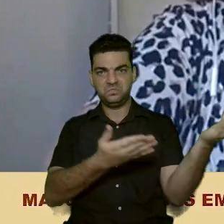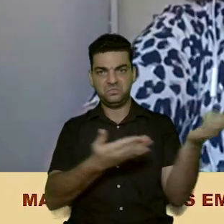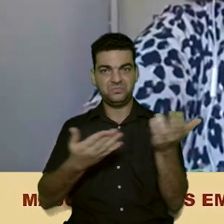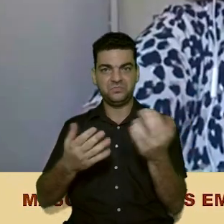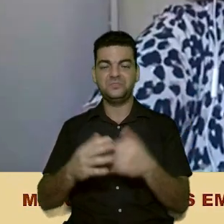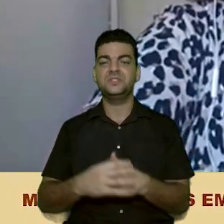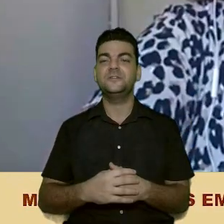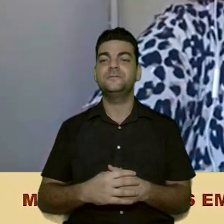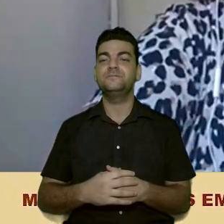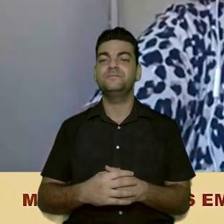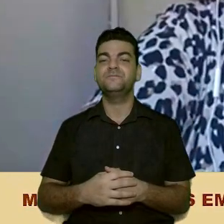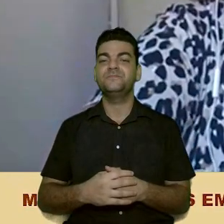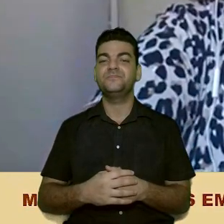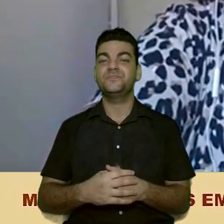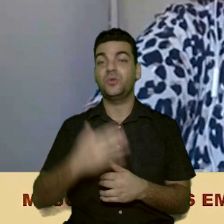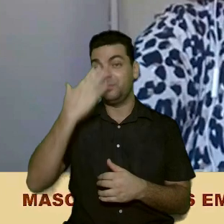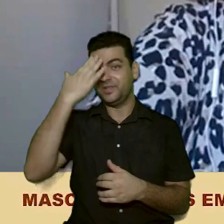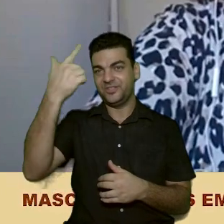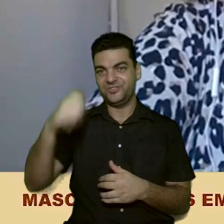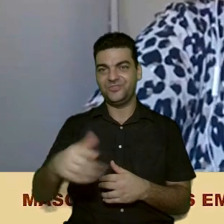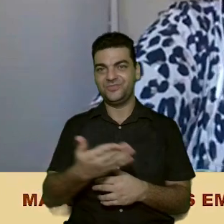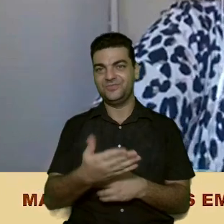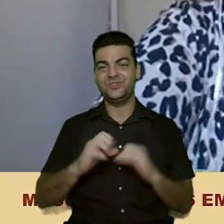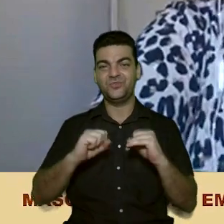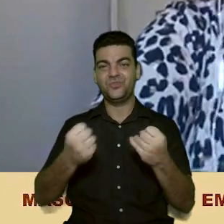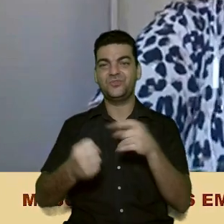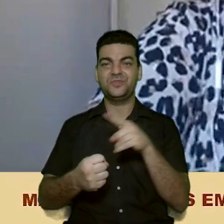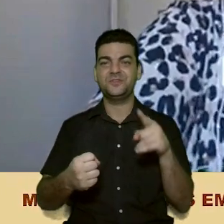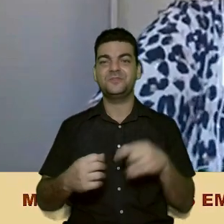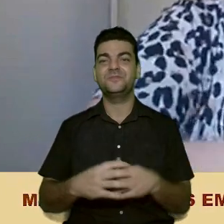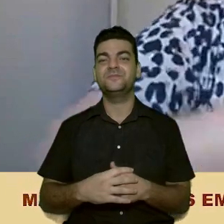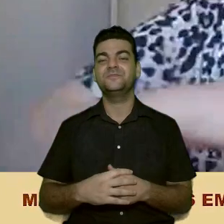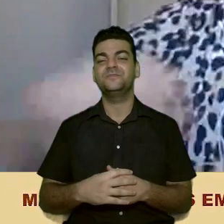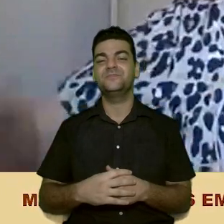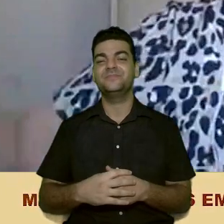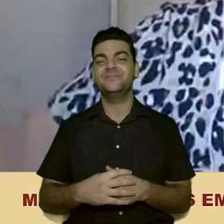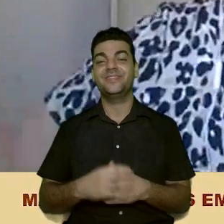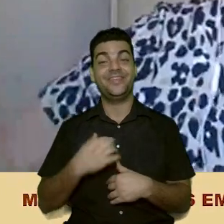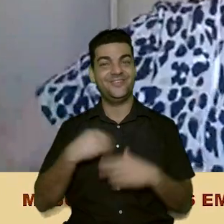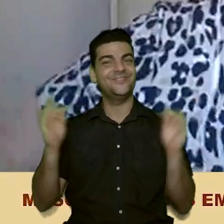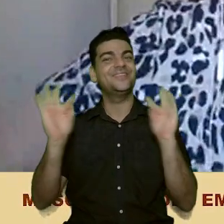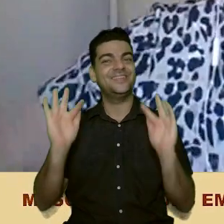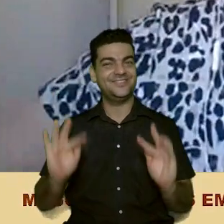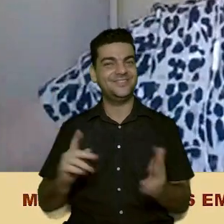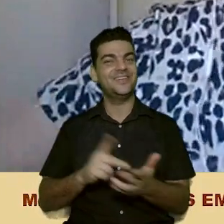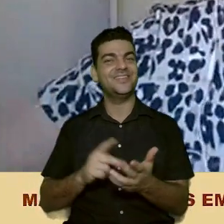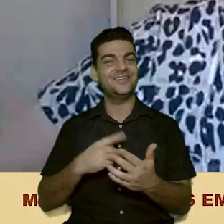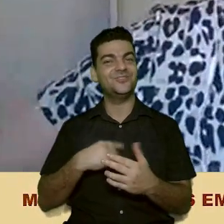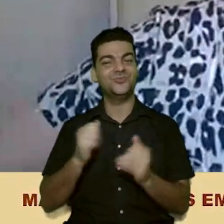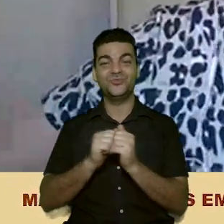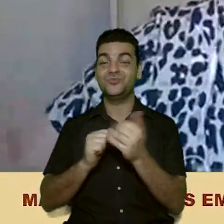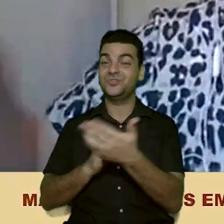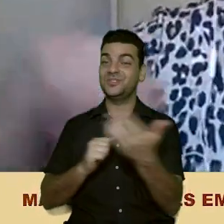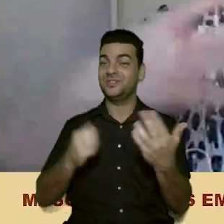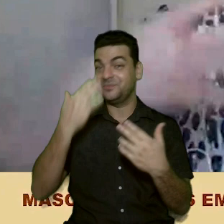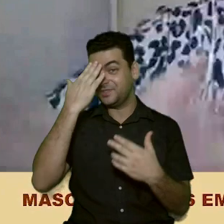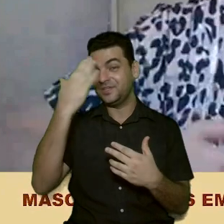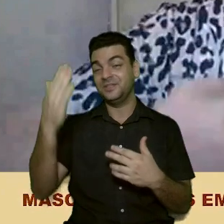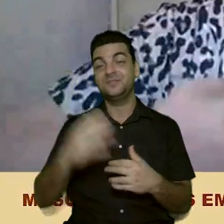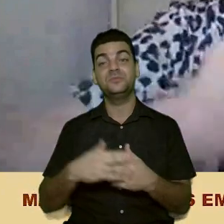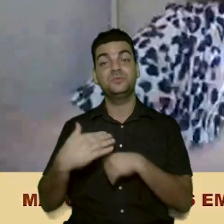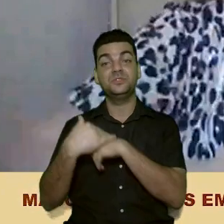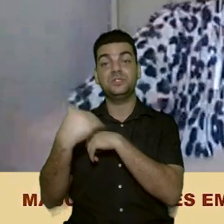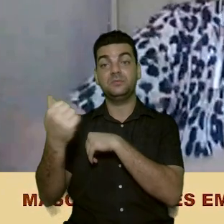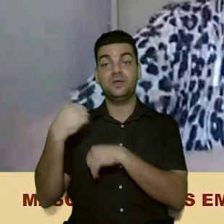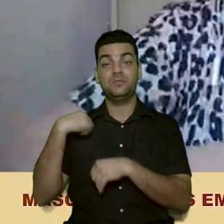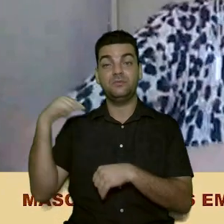seu tempo. Agradeço mais uma vez. Ai, Rafa, estou muito contente de estar aqui. Muito obrigada a você pelo convite,